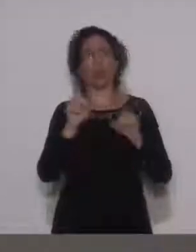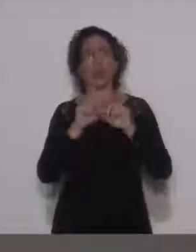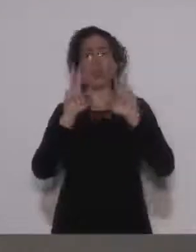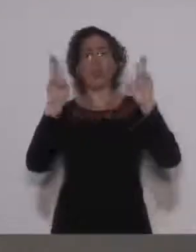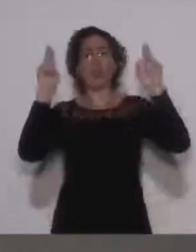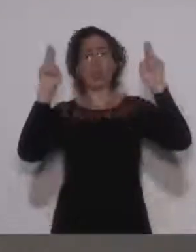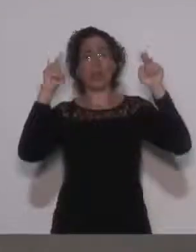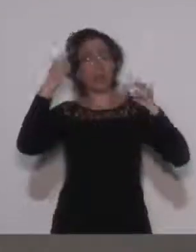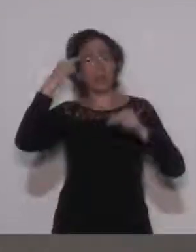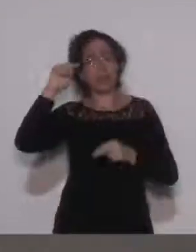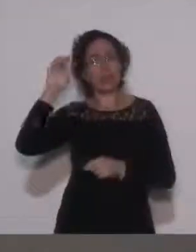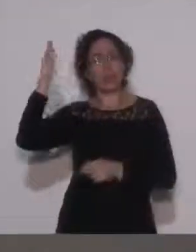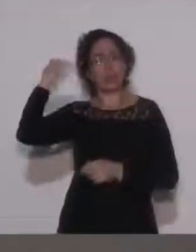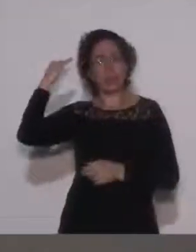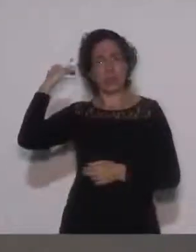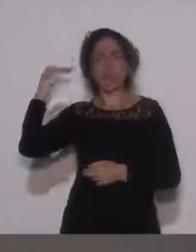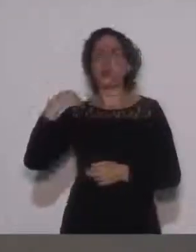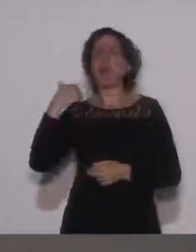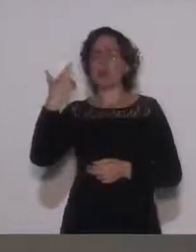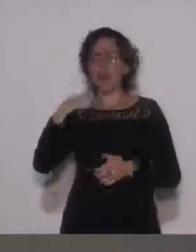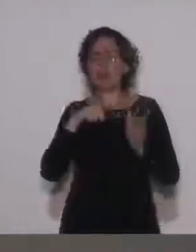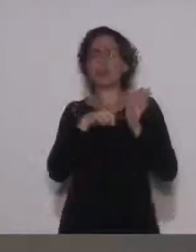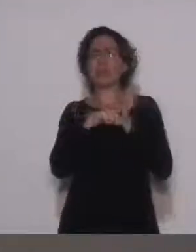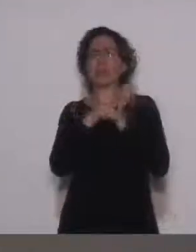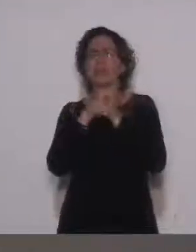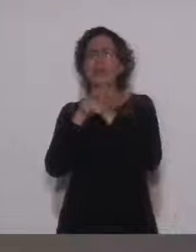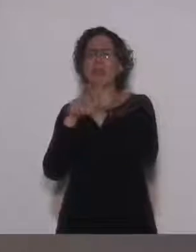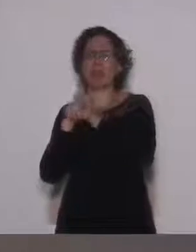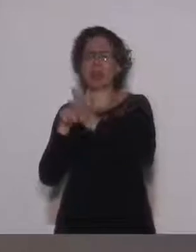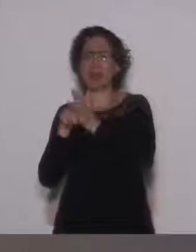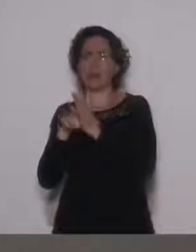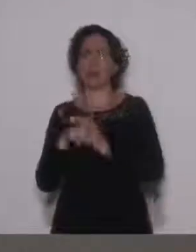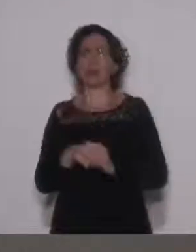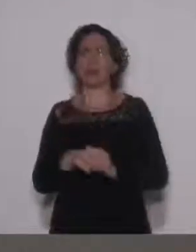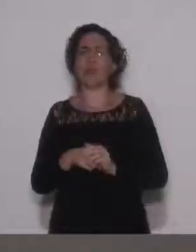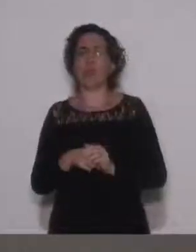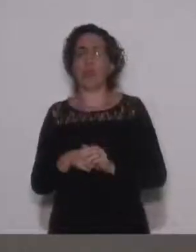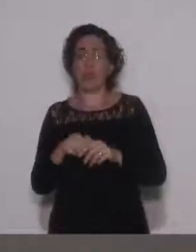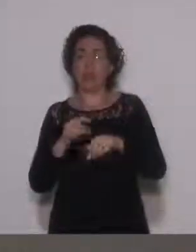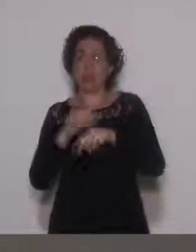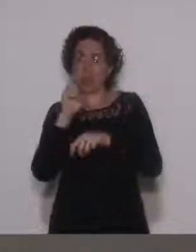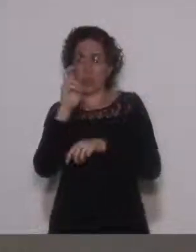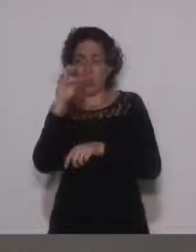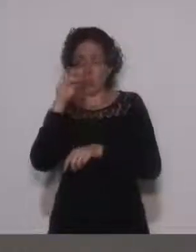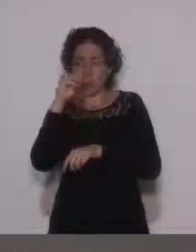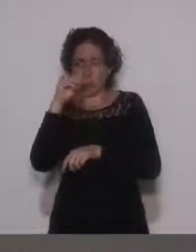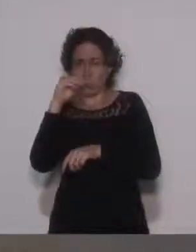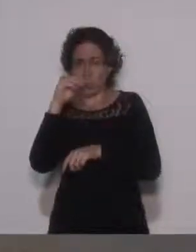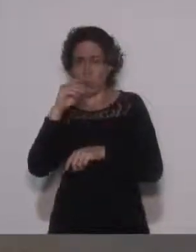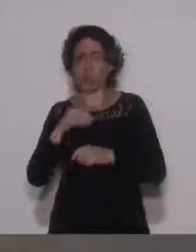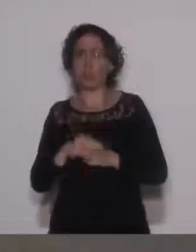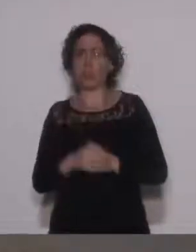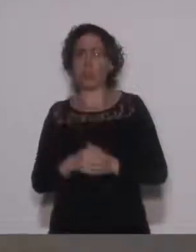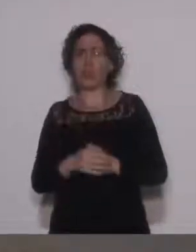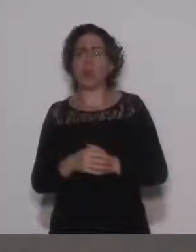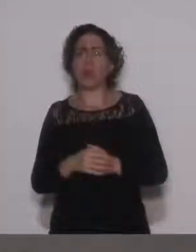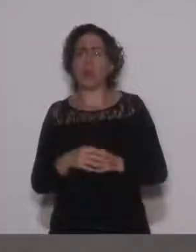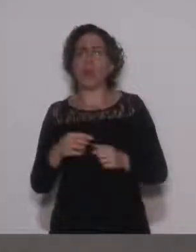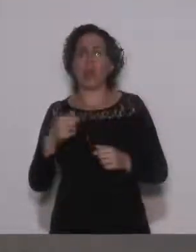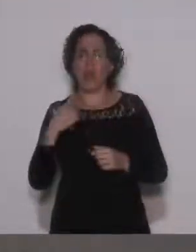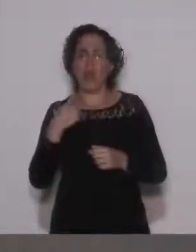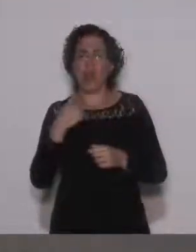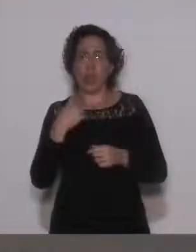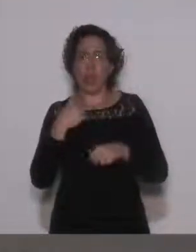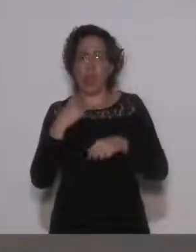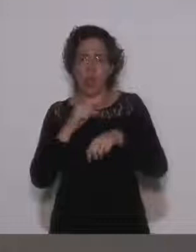semana passada, eu fui buscar mais informações. Agora a gente tem um pouquinho mais de 5 minutos. Mas como bom brasileiro, só porque